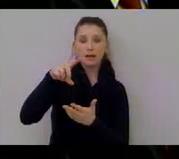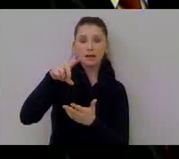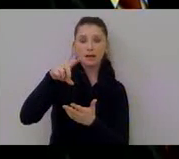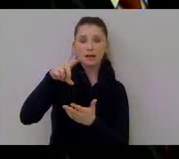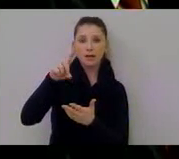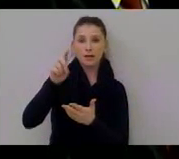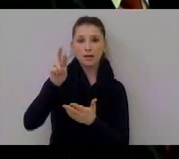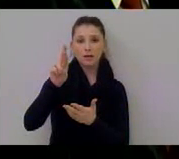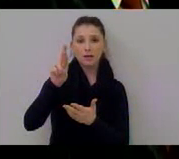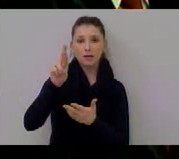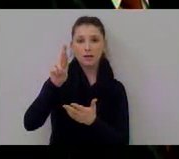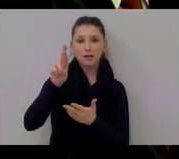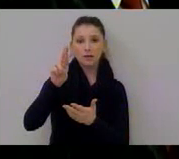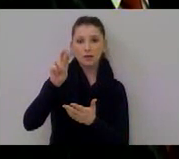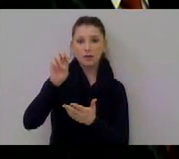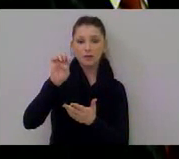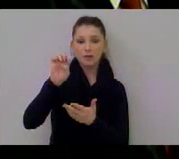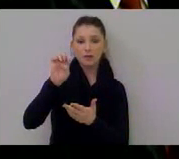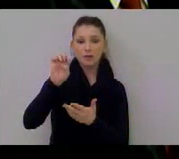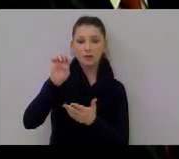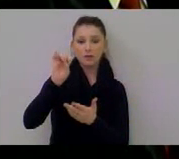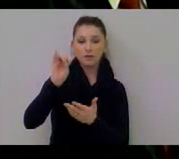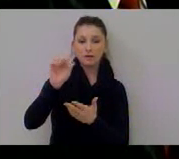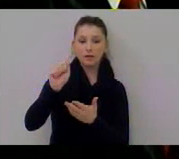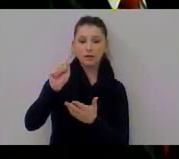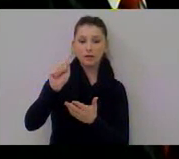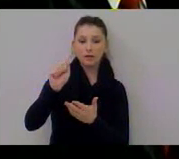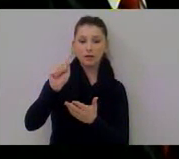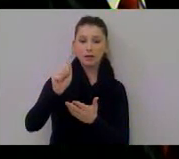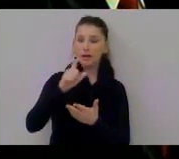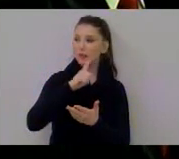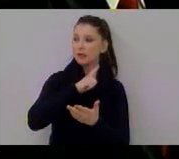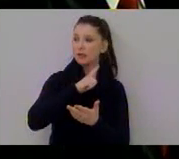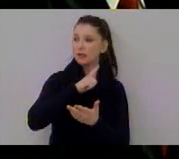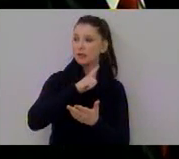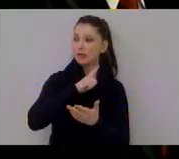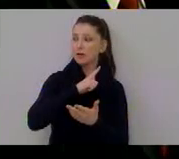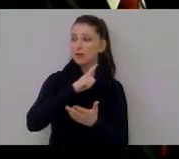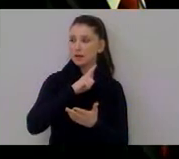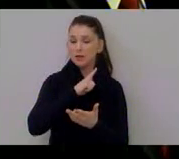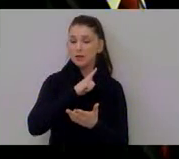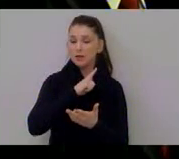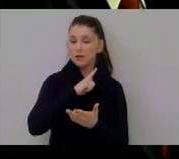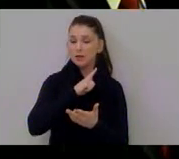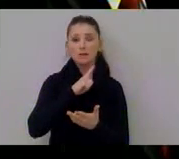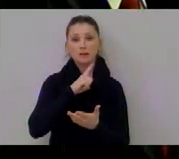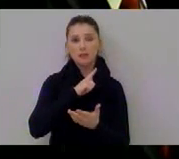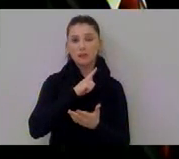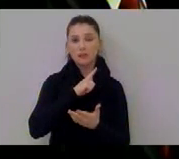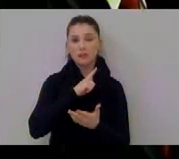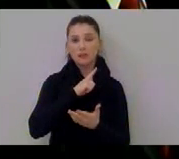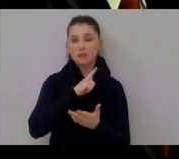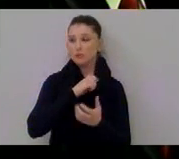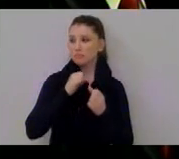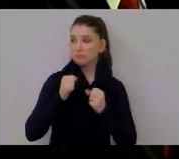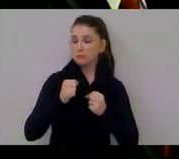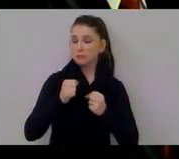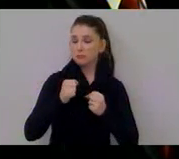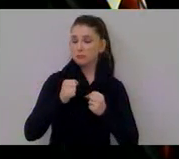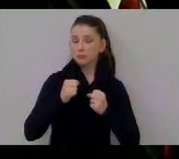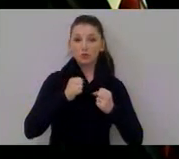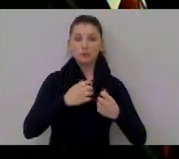de ser candidata a vereadora. E eu vejo